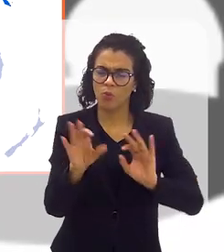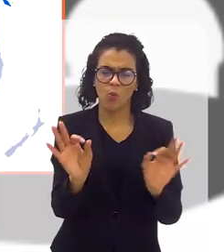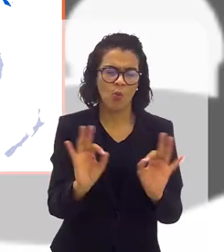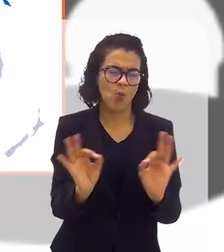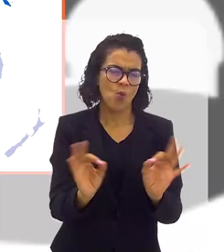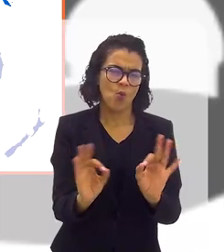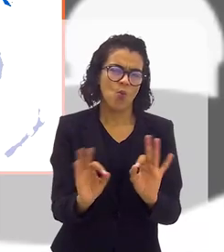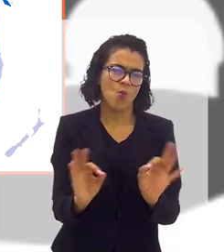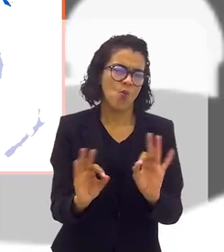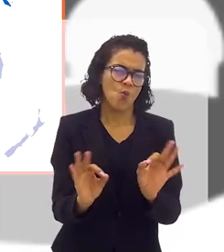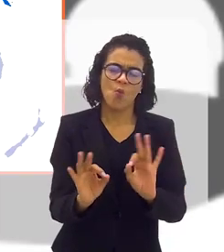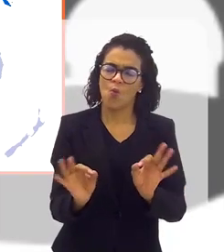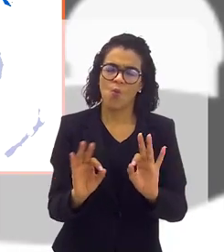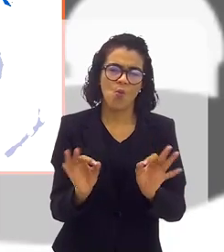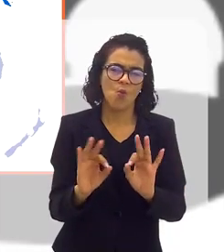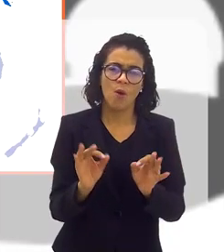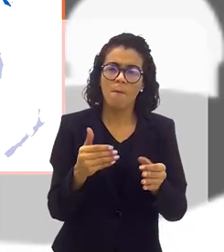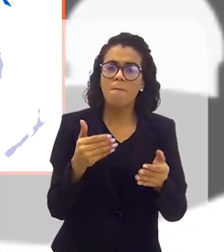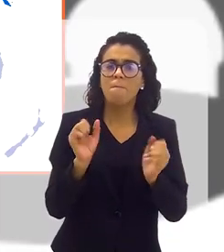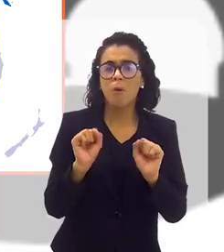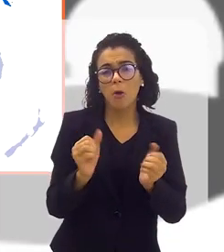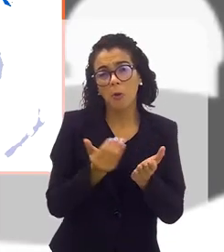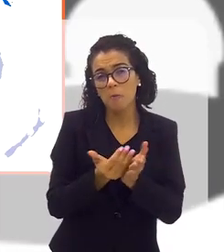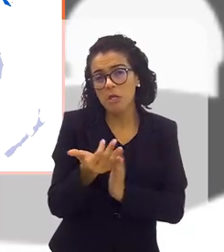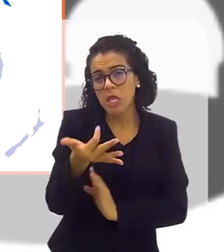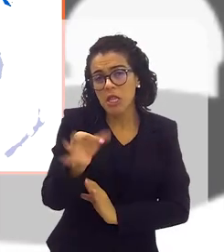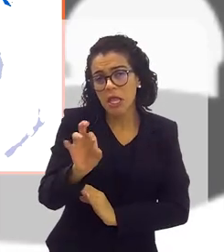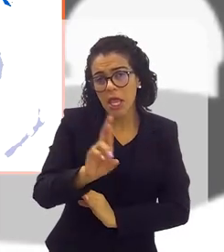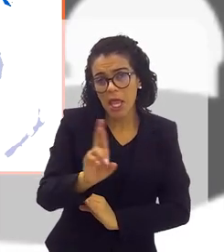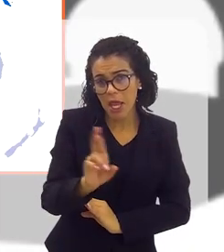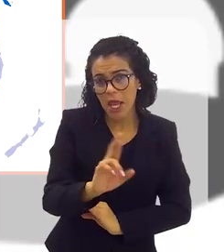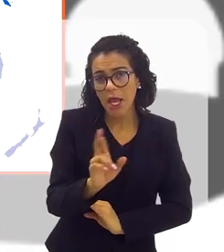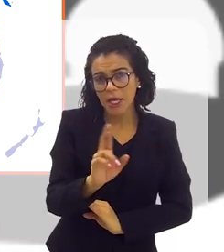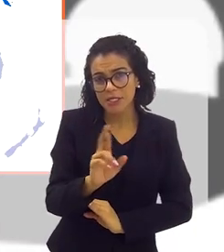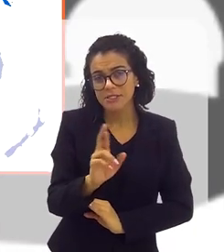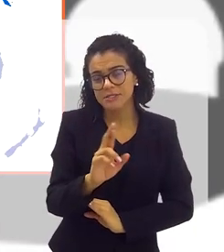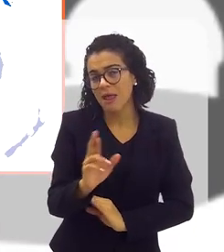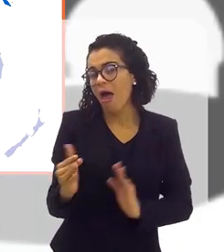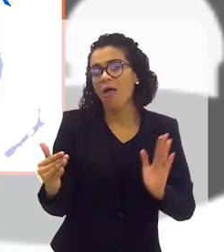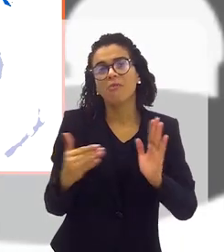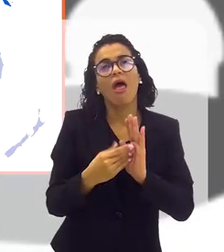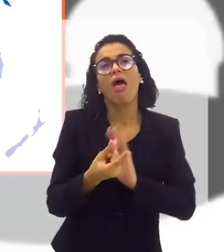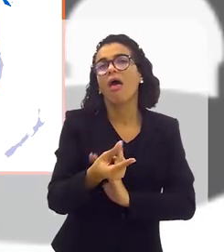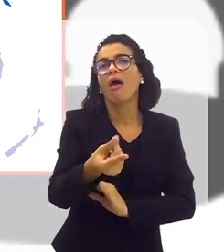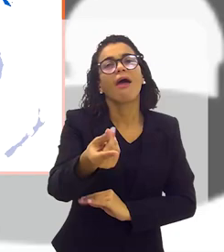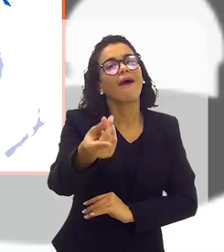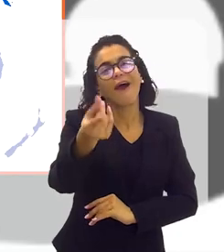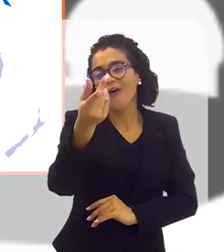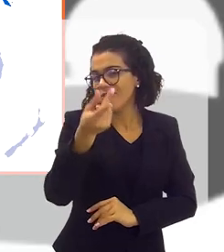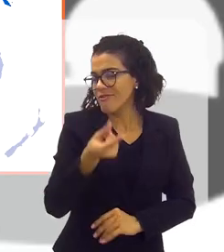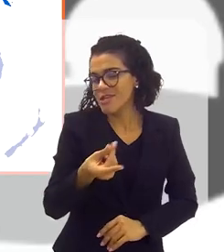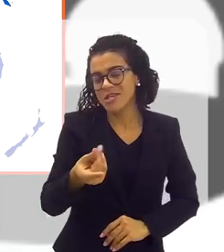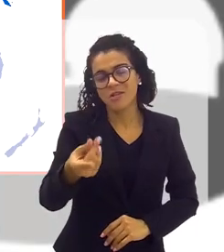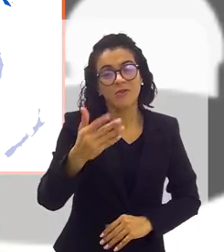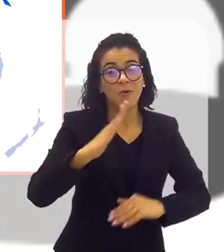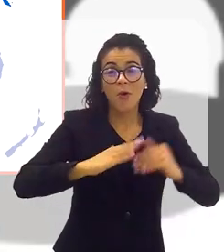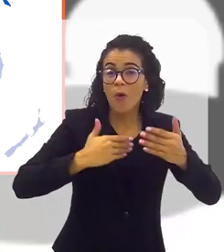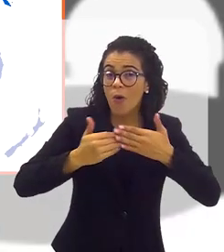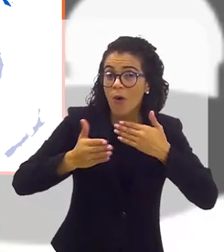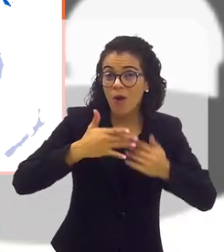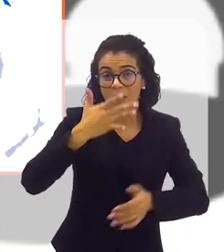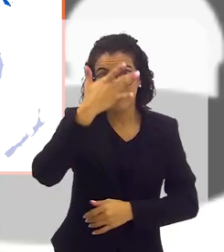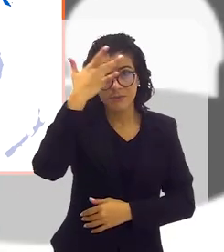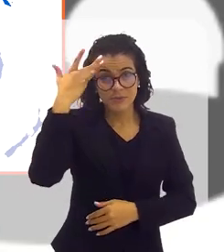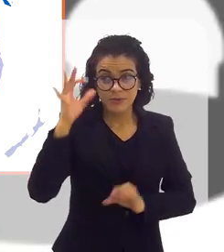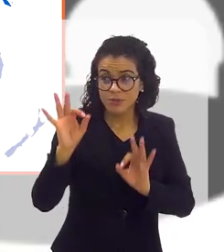Elô? de jeito nenhum, não existe. Pode começar com R$ 10 ao infinito. Ao Então, infinito.